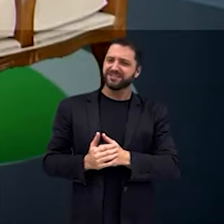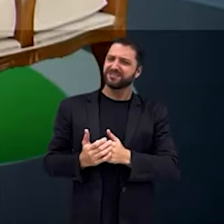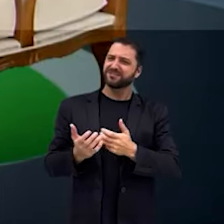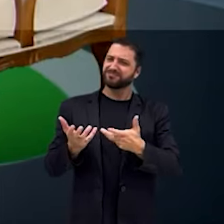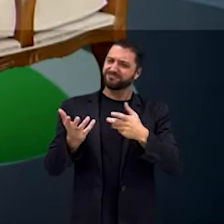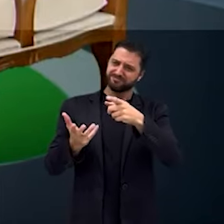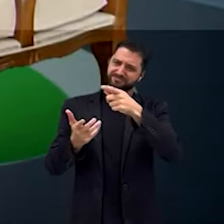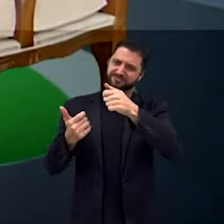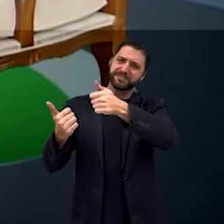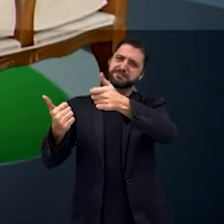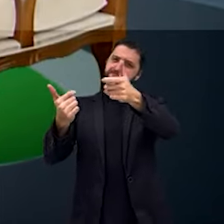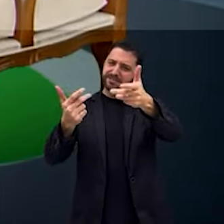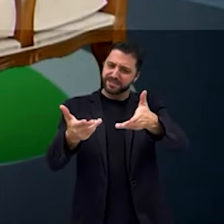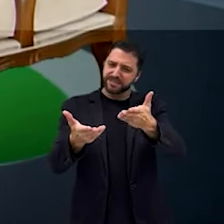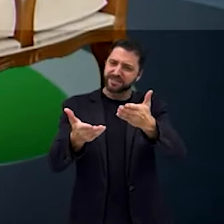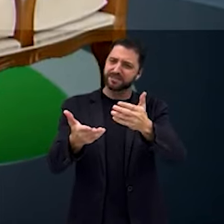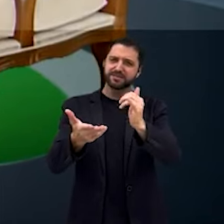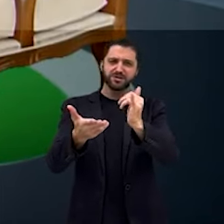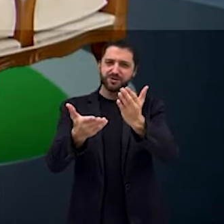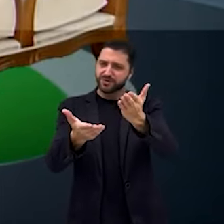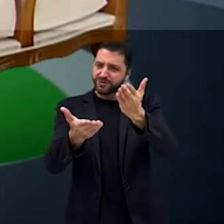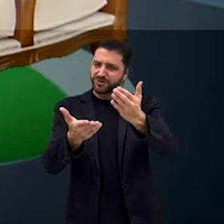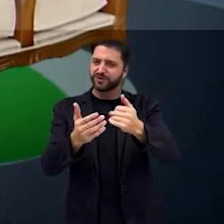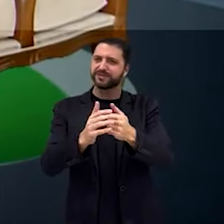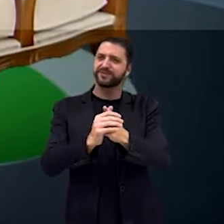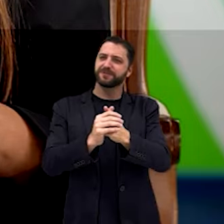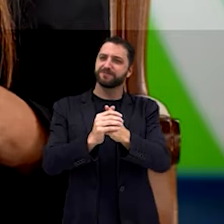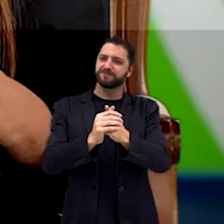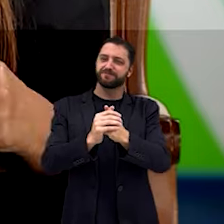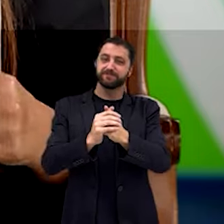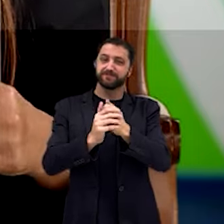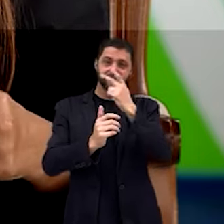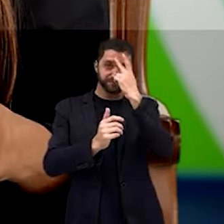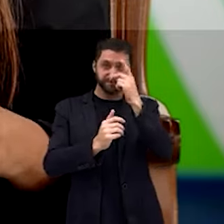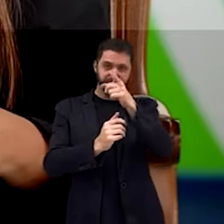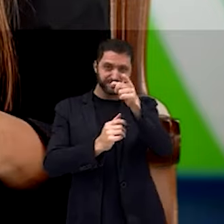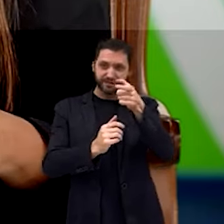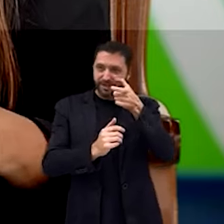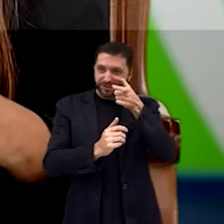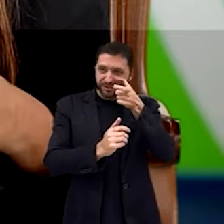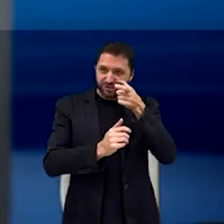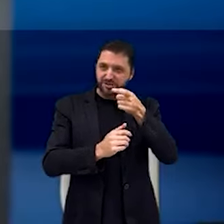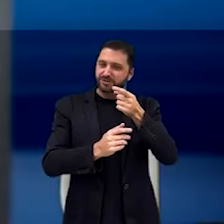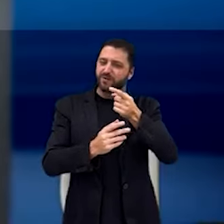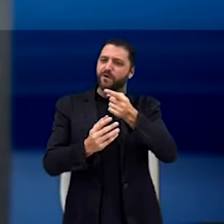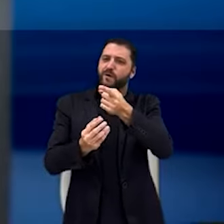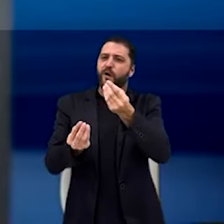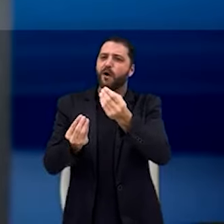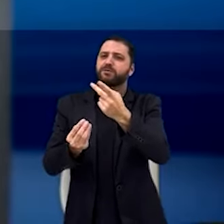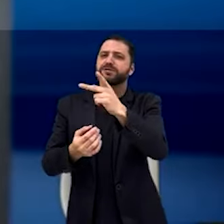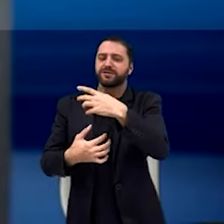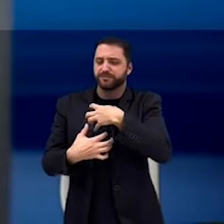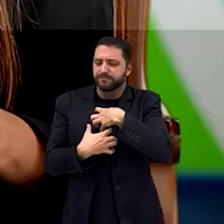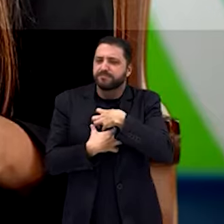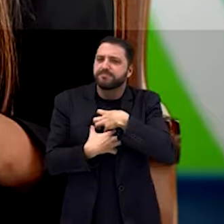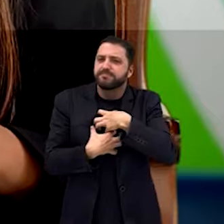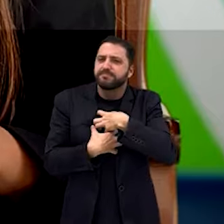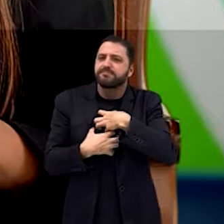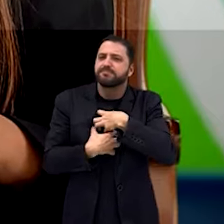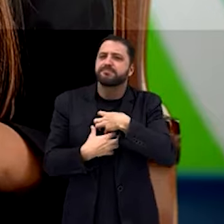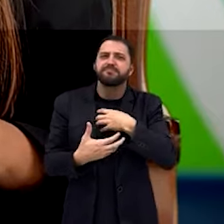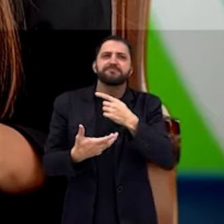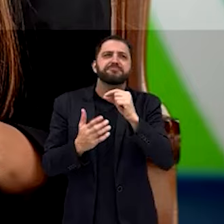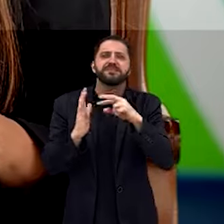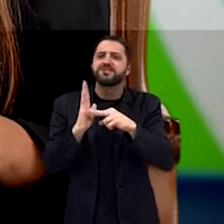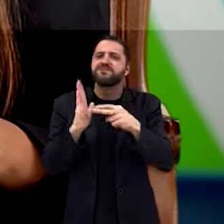faz, né? Eu queria que te desse esse espaço para você ficar à vontade de falar com as pessoas de casa, o sentimento